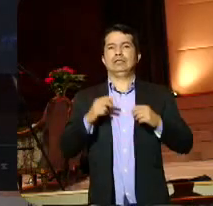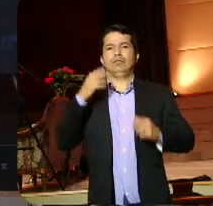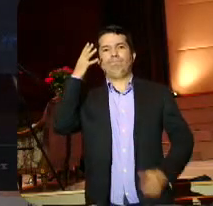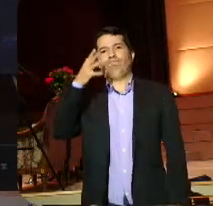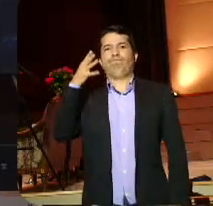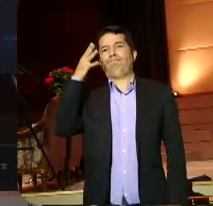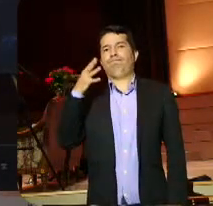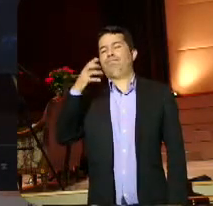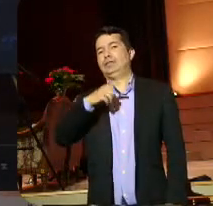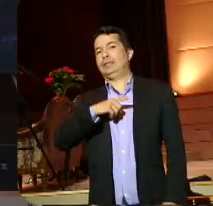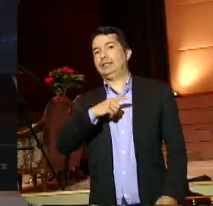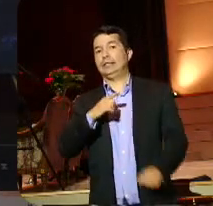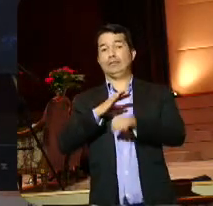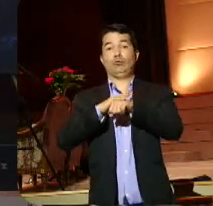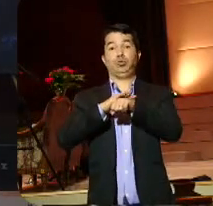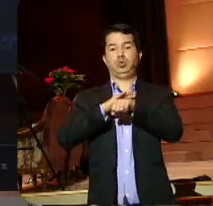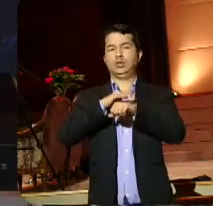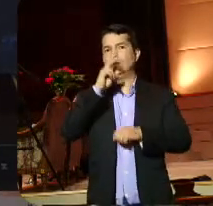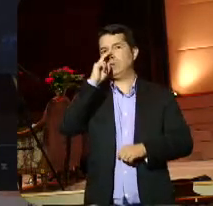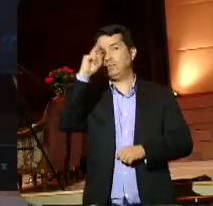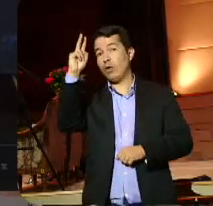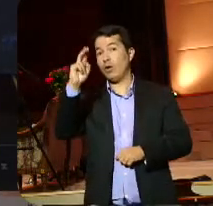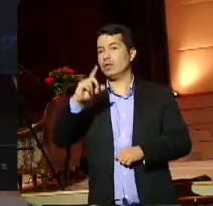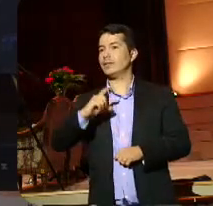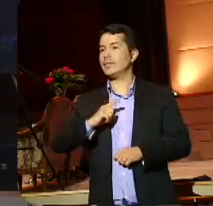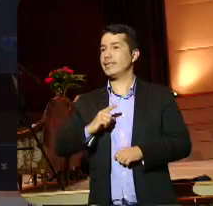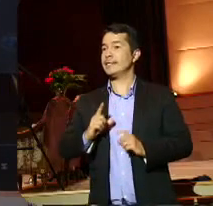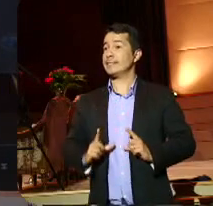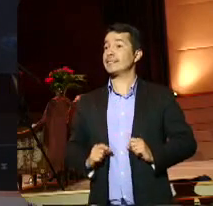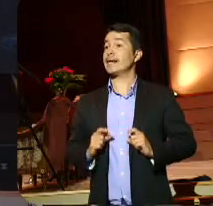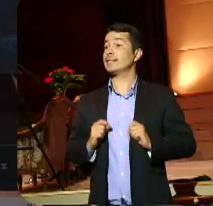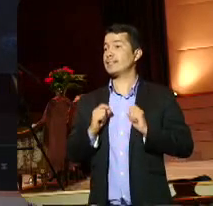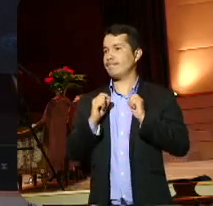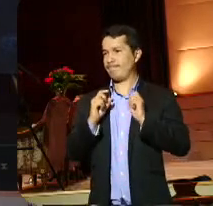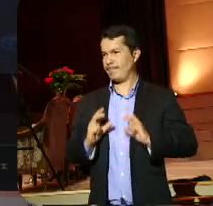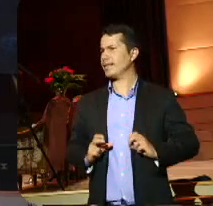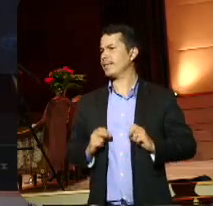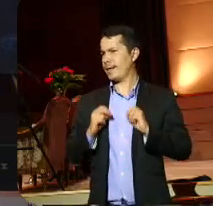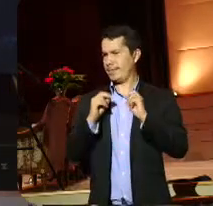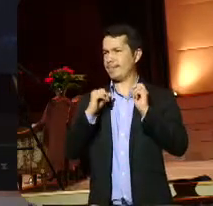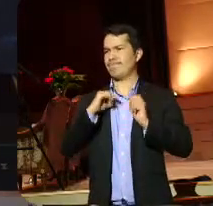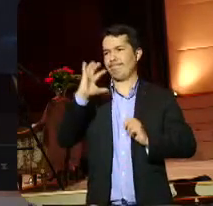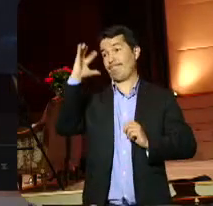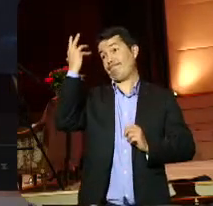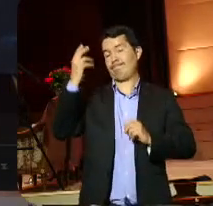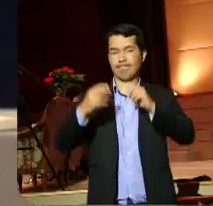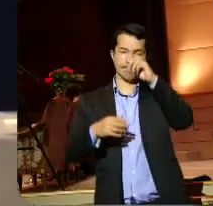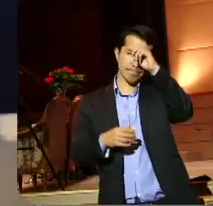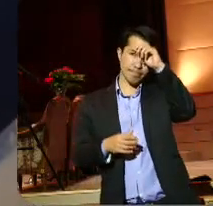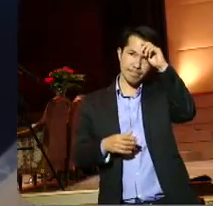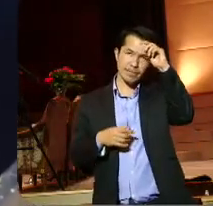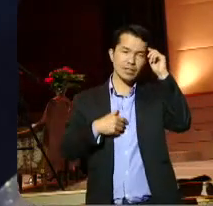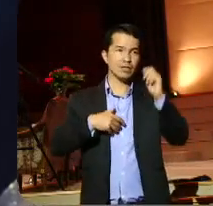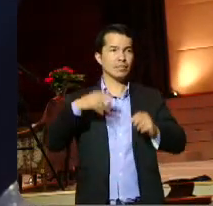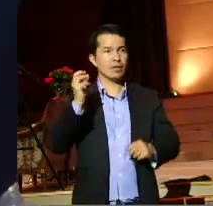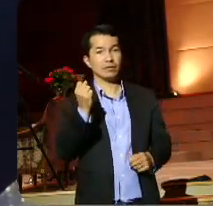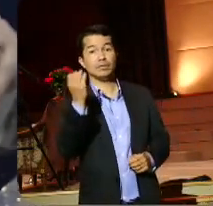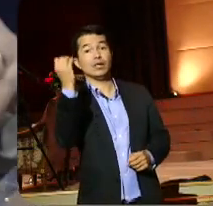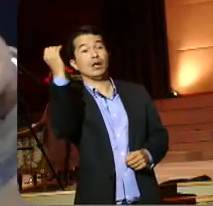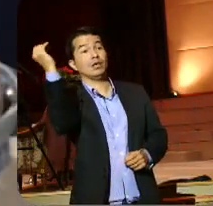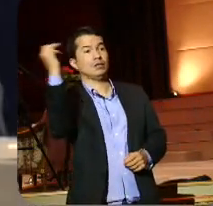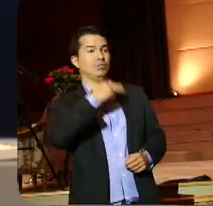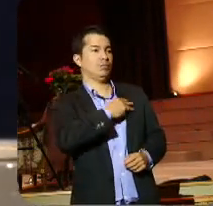uma enfermidade grave, uma leucemia. Ele foi fazer uma viagem missionária junto com o time da